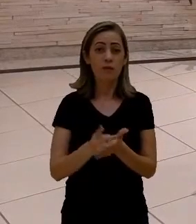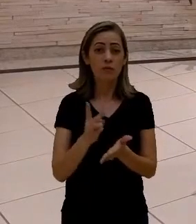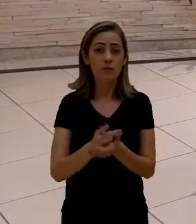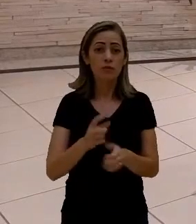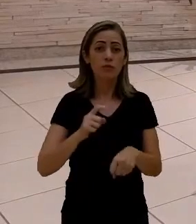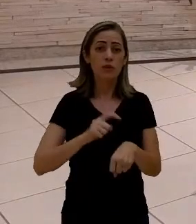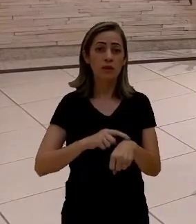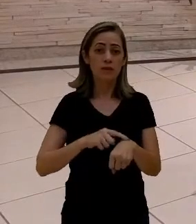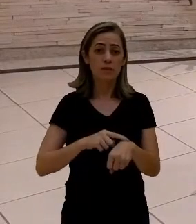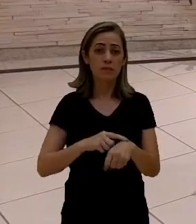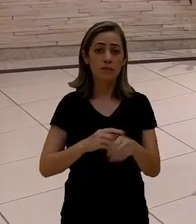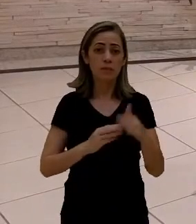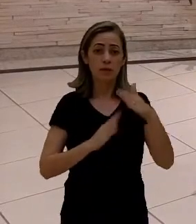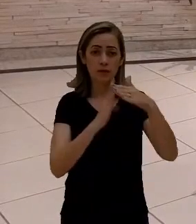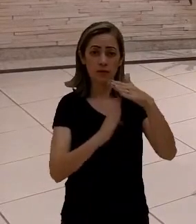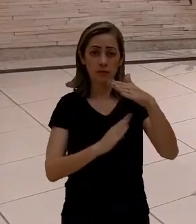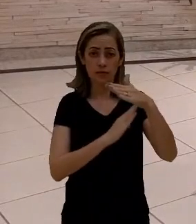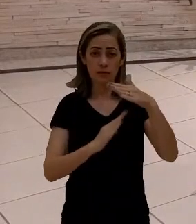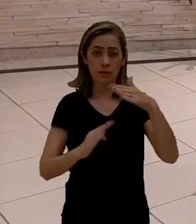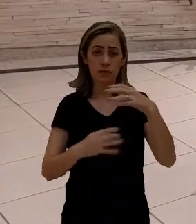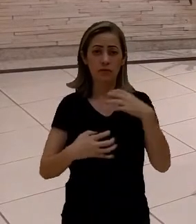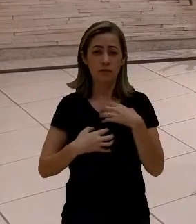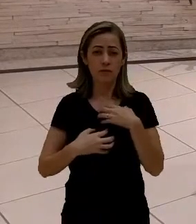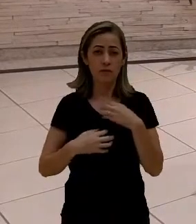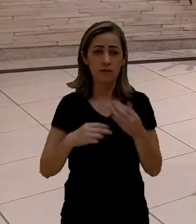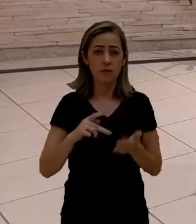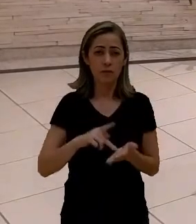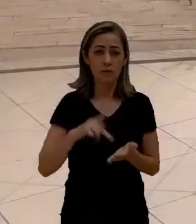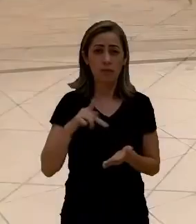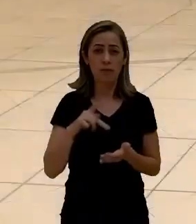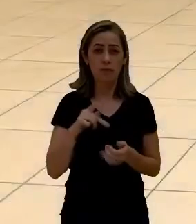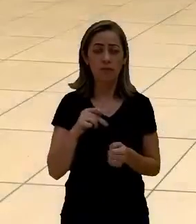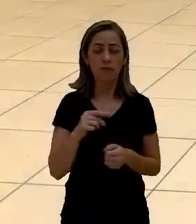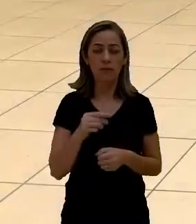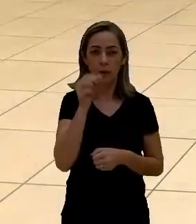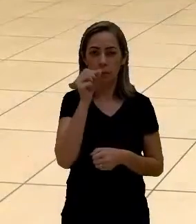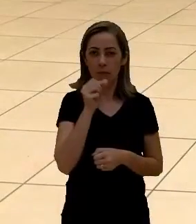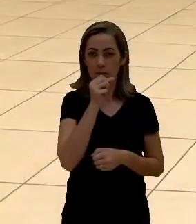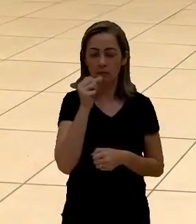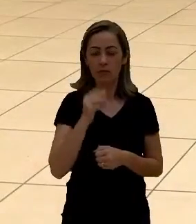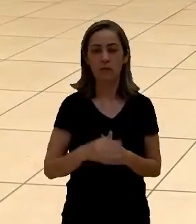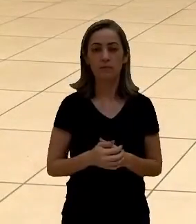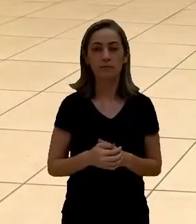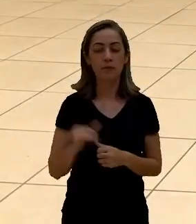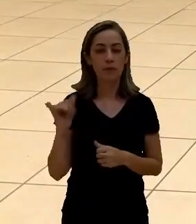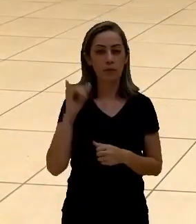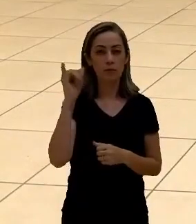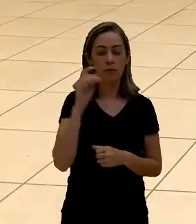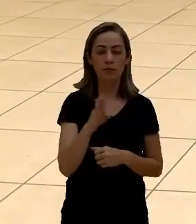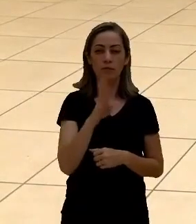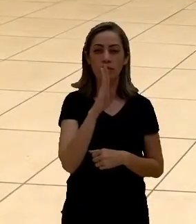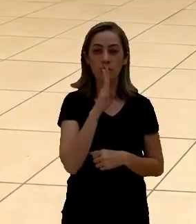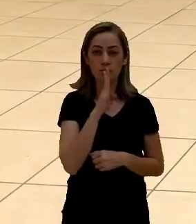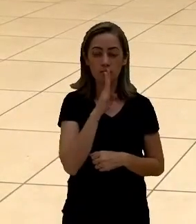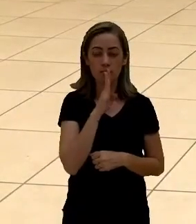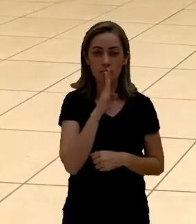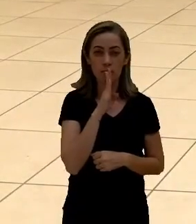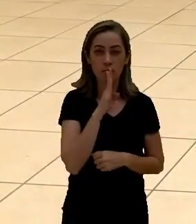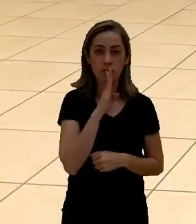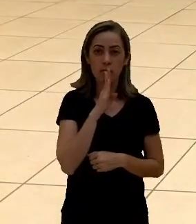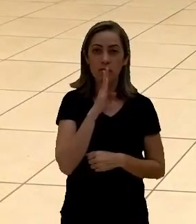de consagração no pós-comunhão tá importante que o silêncio ele é um gesto